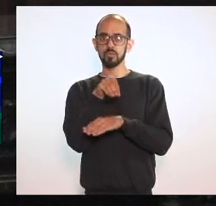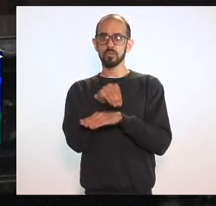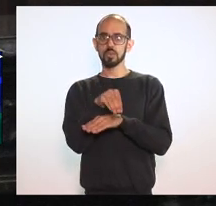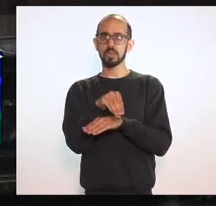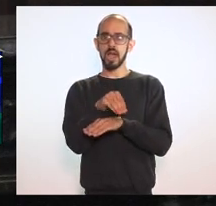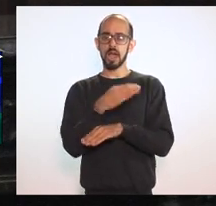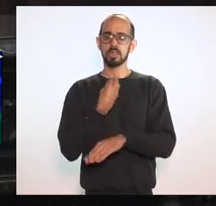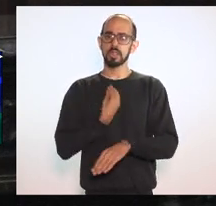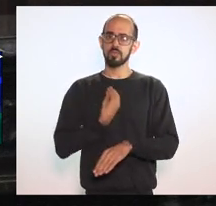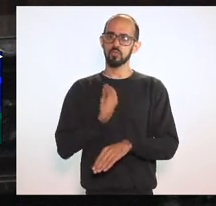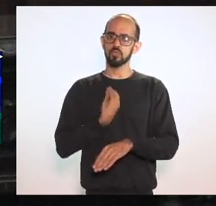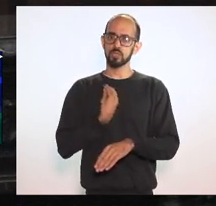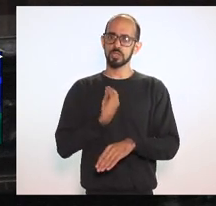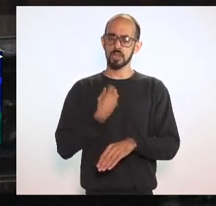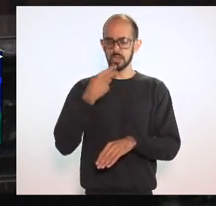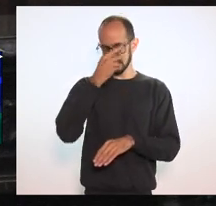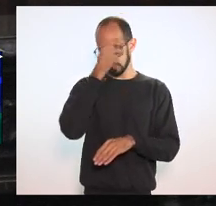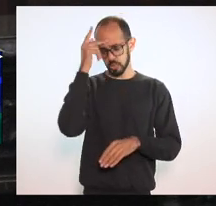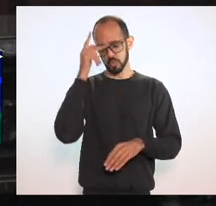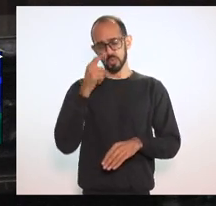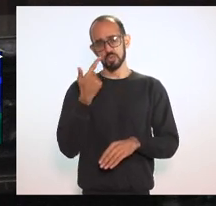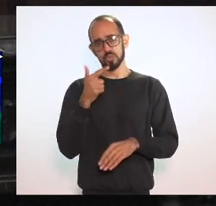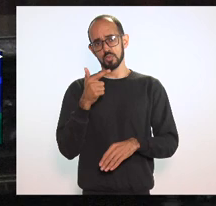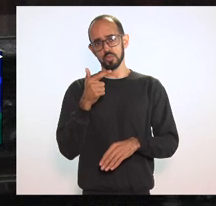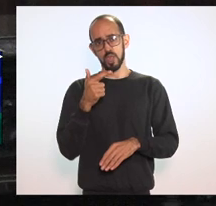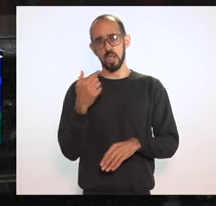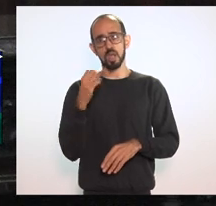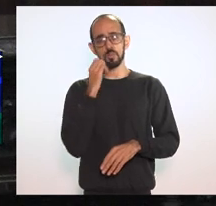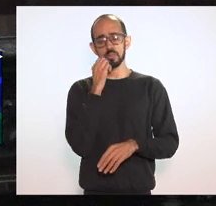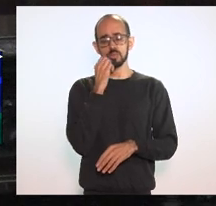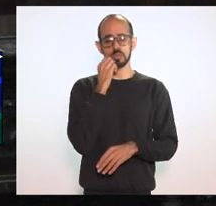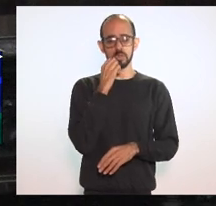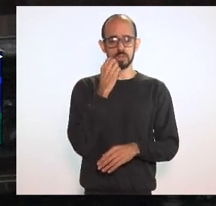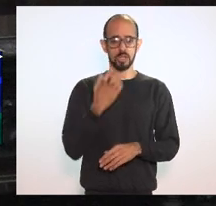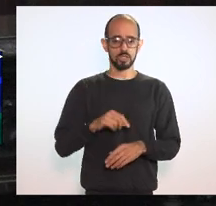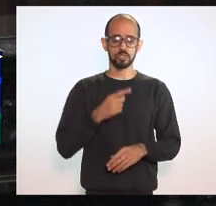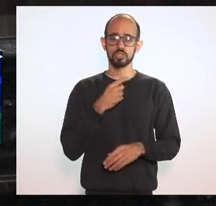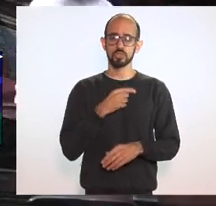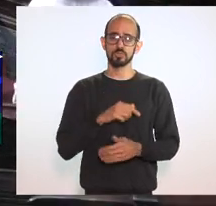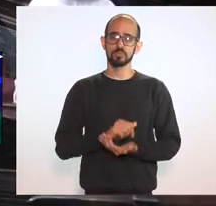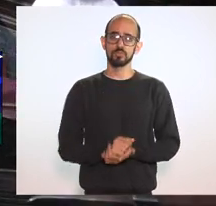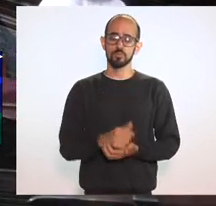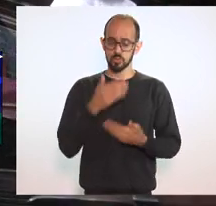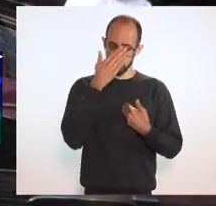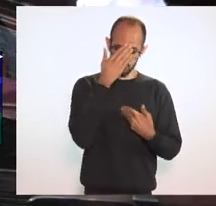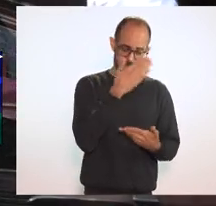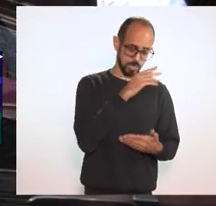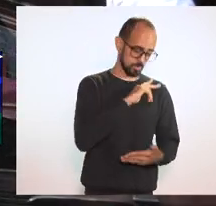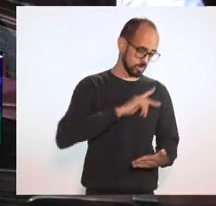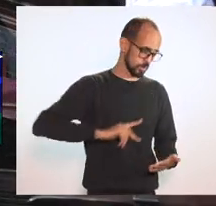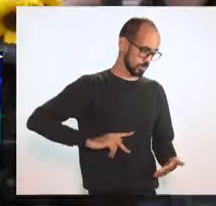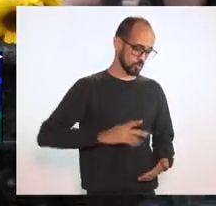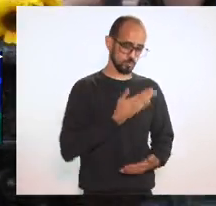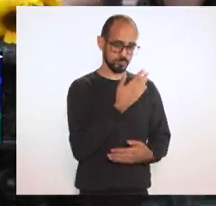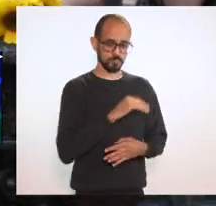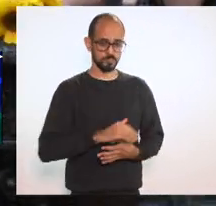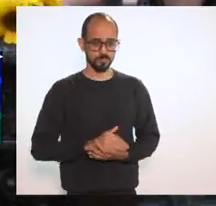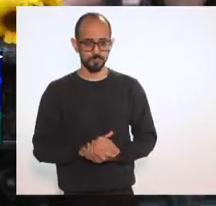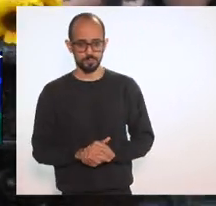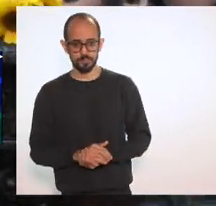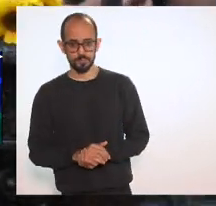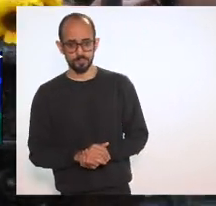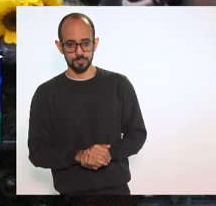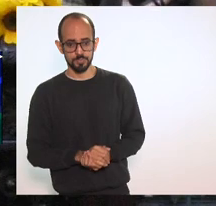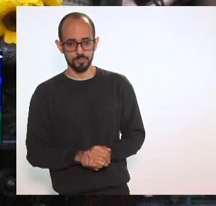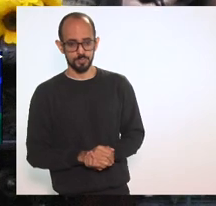dignidade dos que não têm vez e voz e obrigado seu presidente Ah tá desculpa